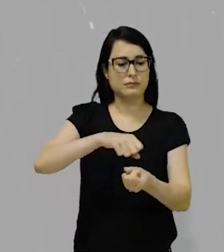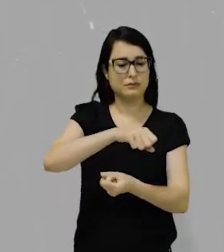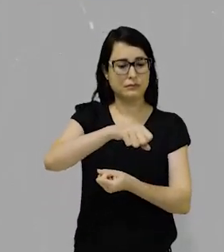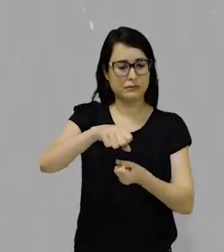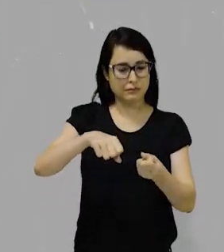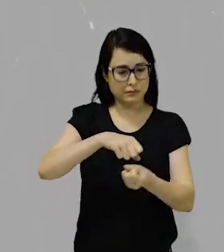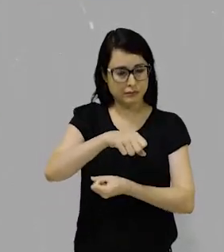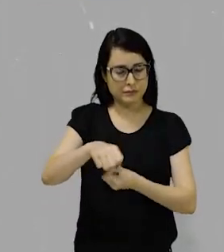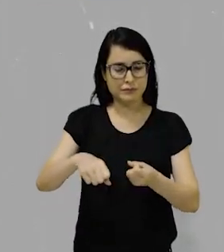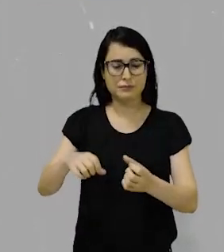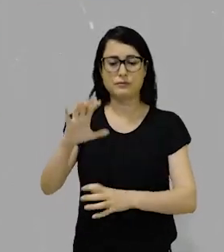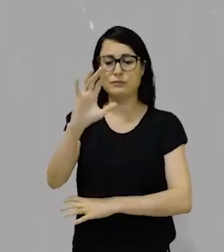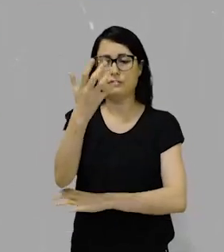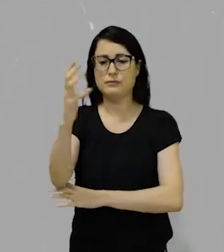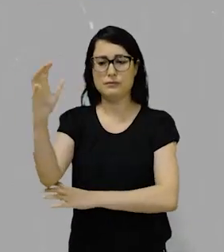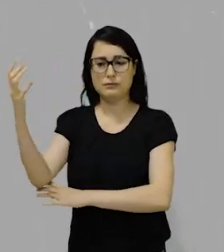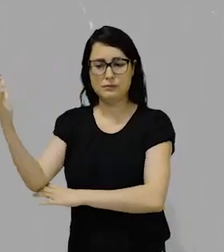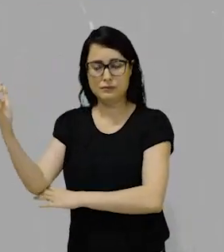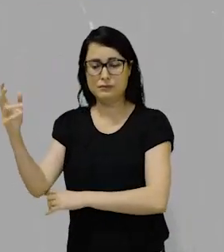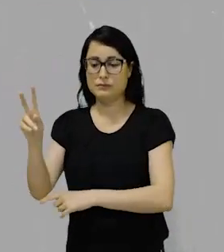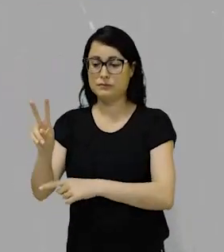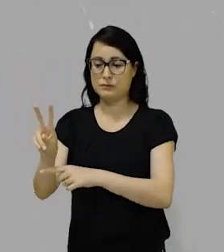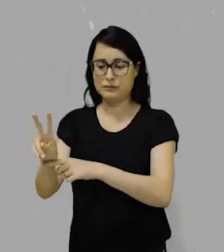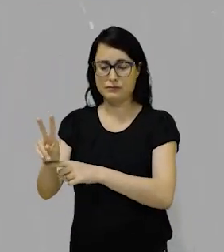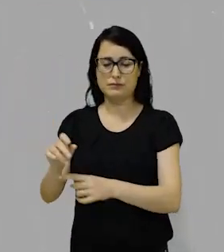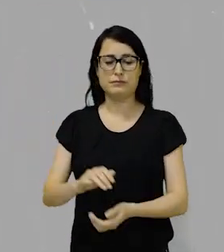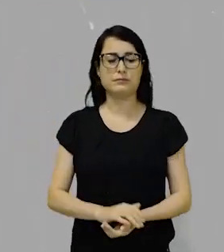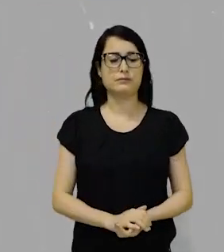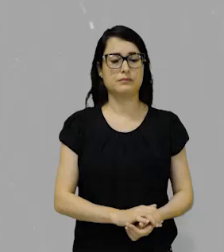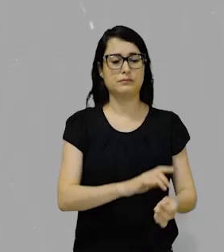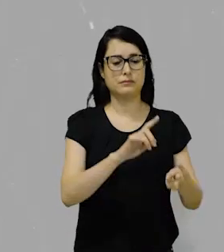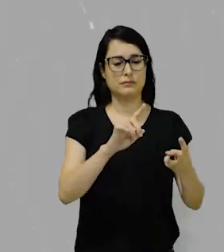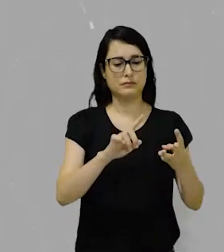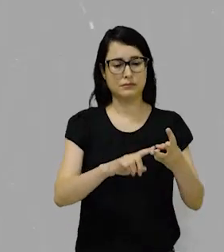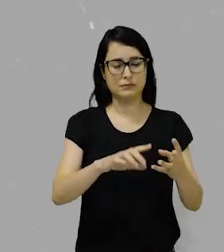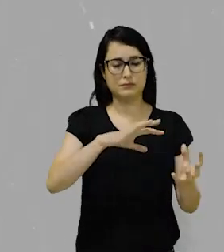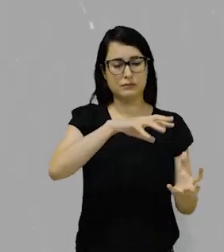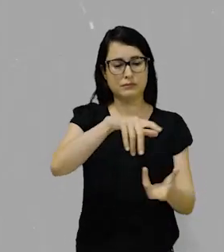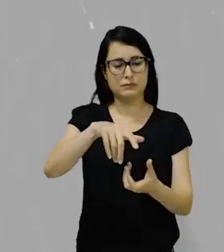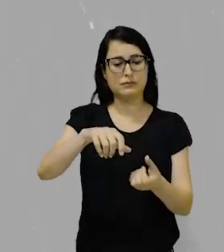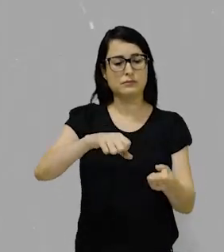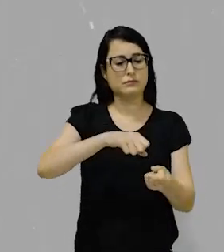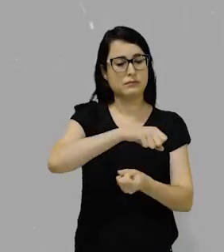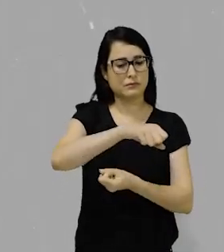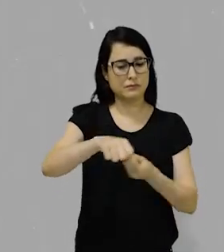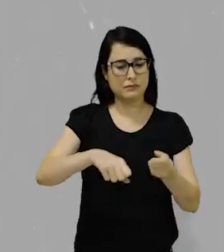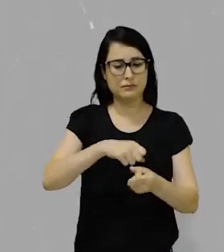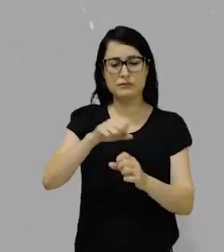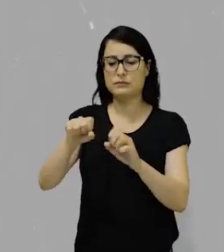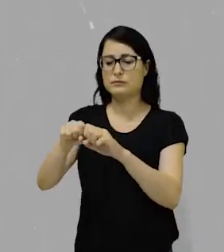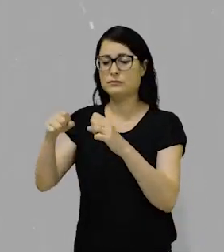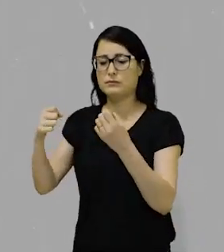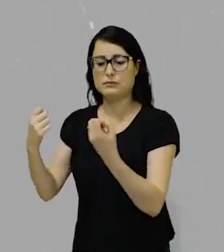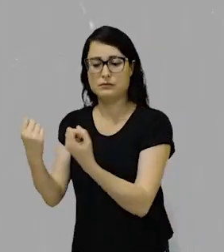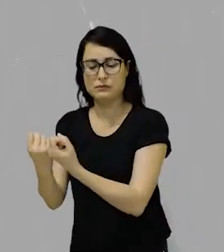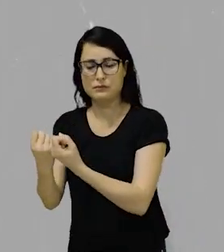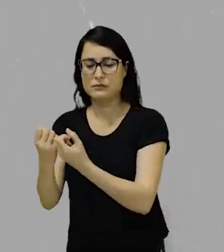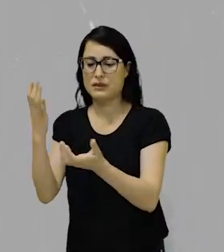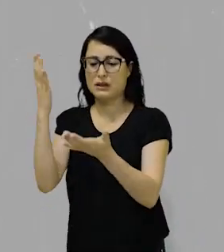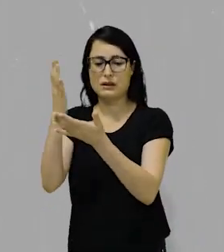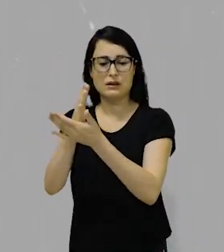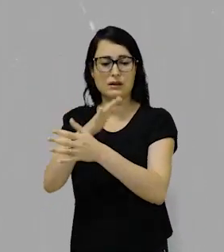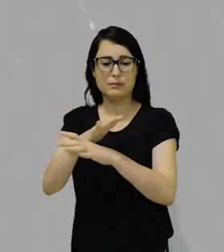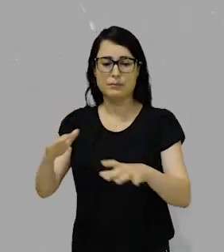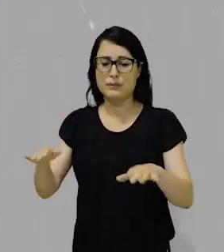vamos tentar preservar, buscar preservar os nossos recursos naturais. E sustentabilidade social, vamos combater a desigualdade social,